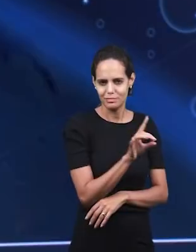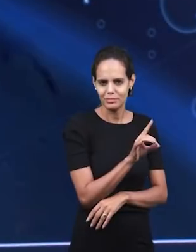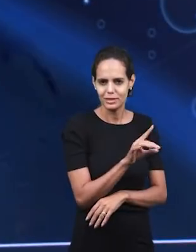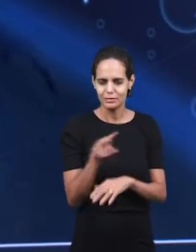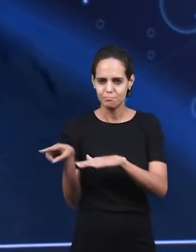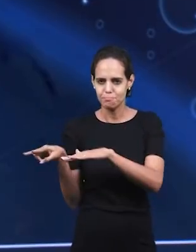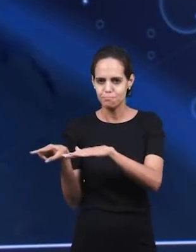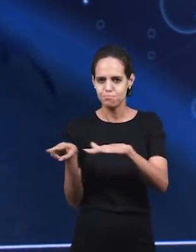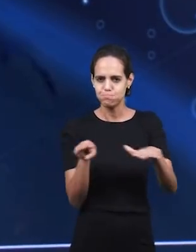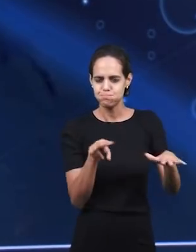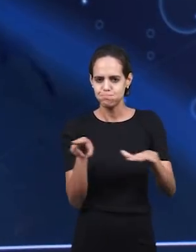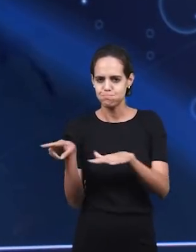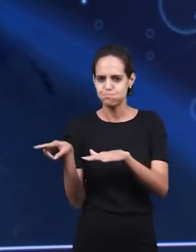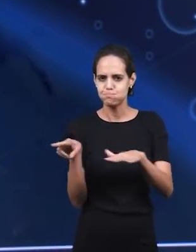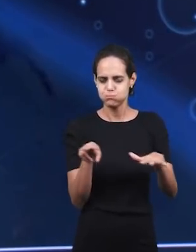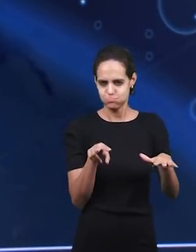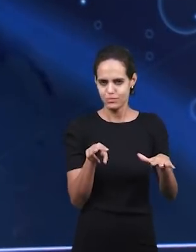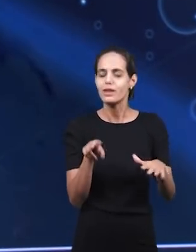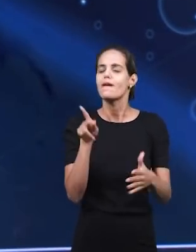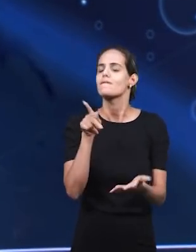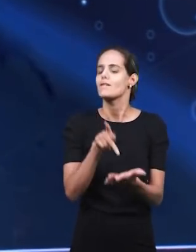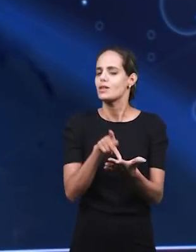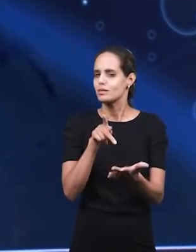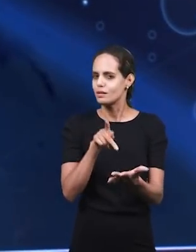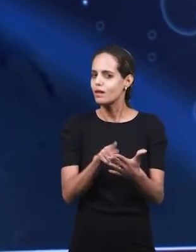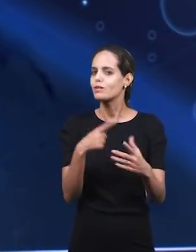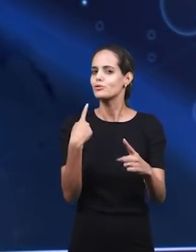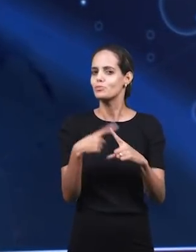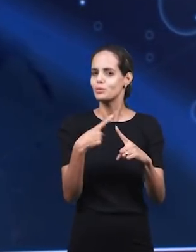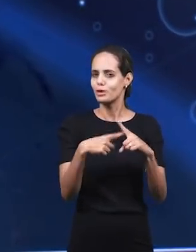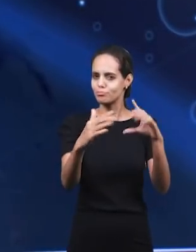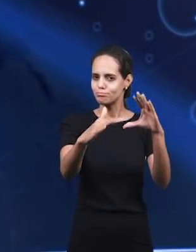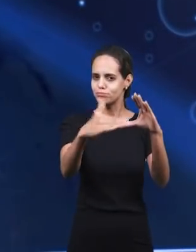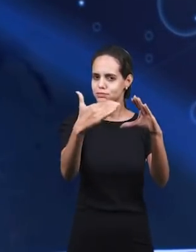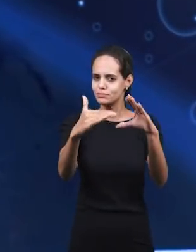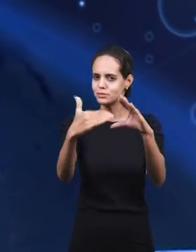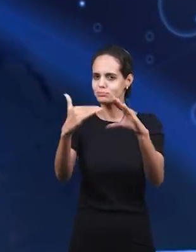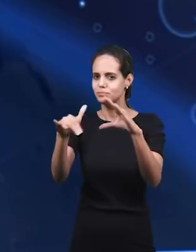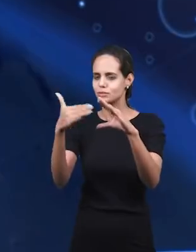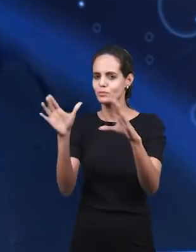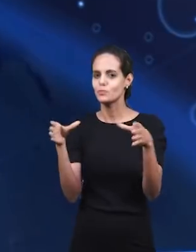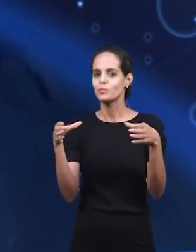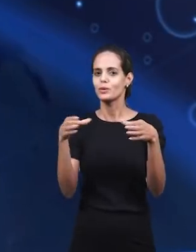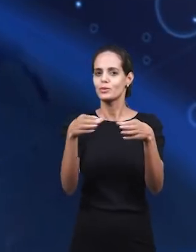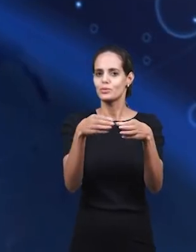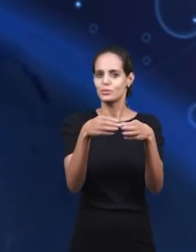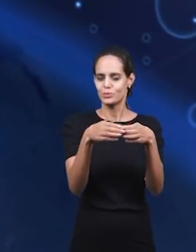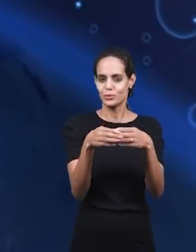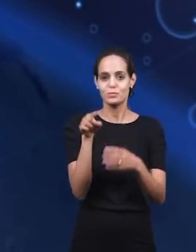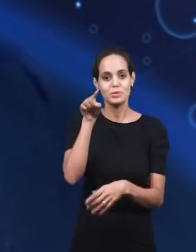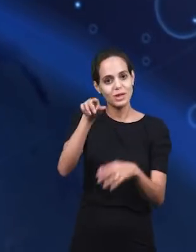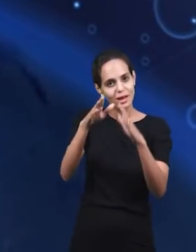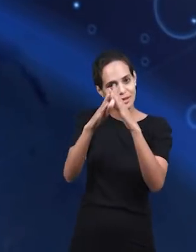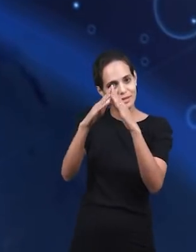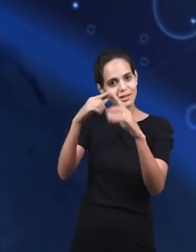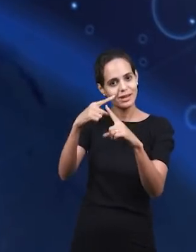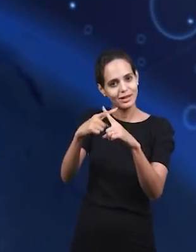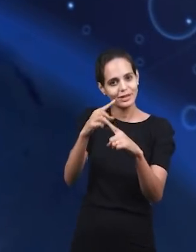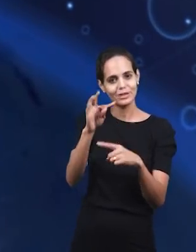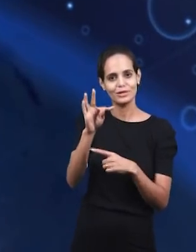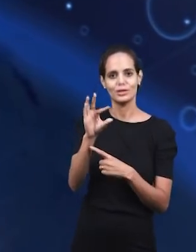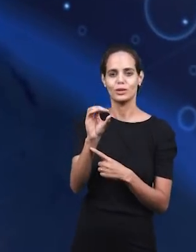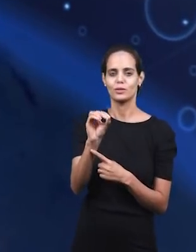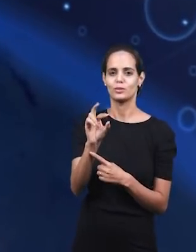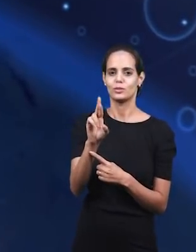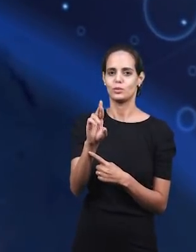cada semana nós estamos recebendo aqui os estudos enviados pelos grupos da igreja aí em